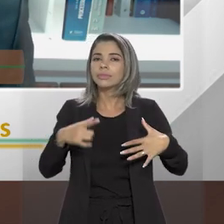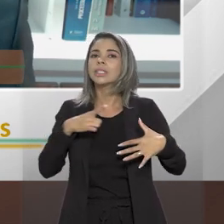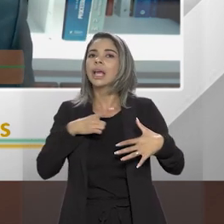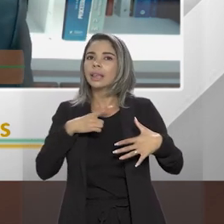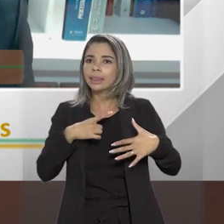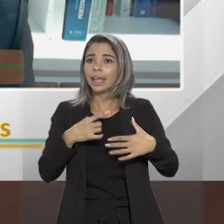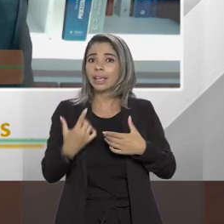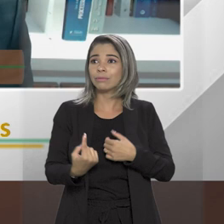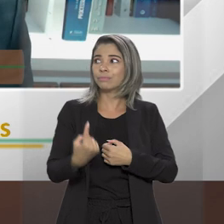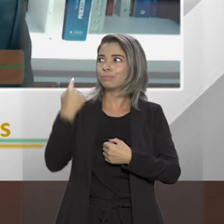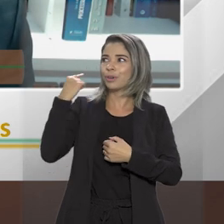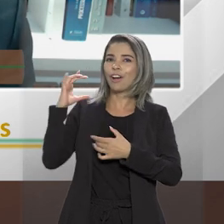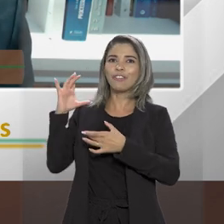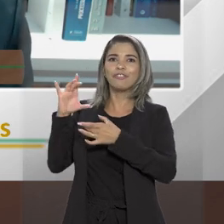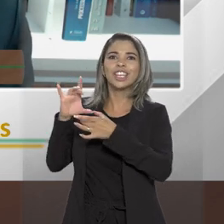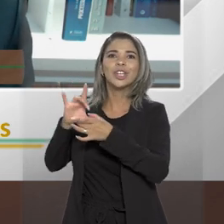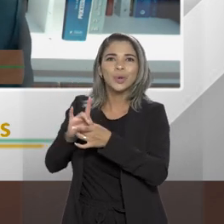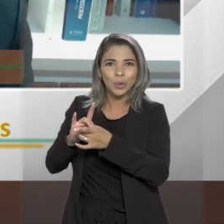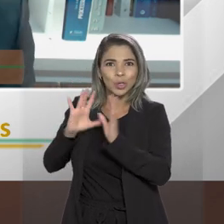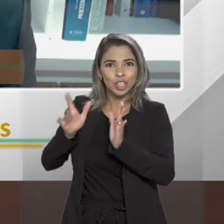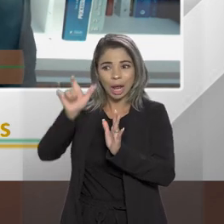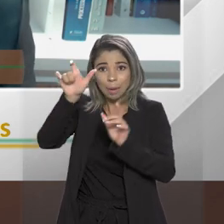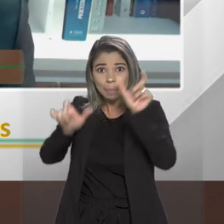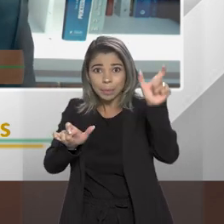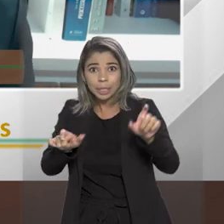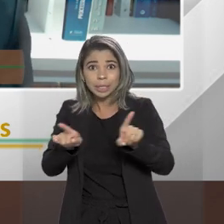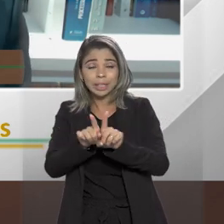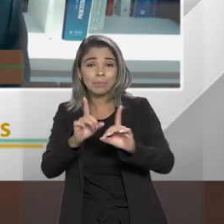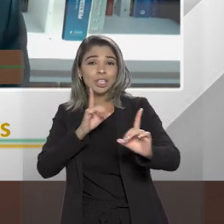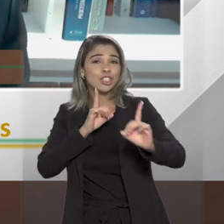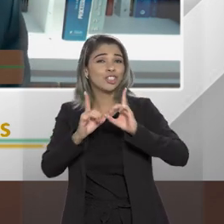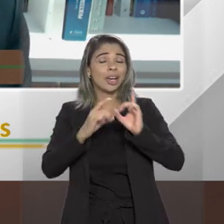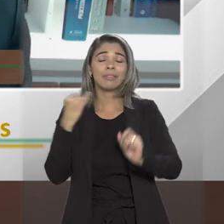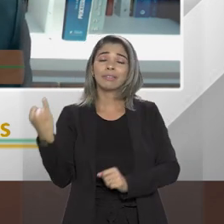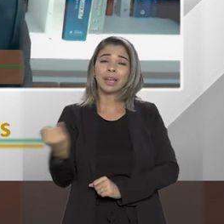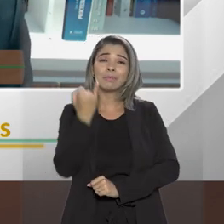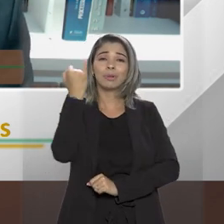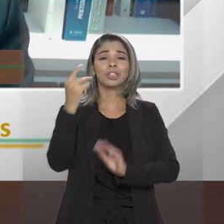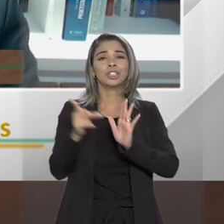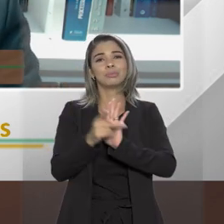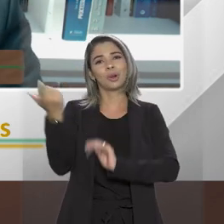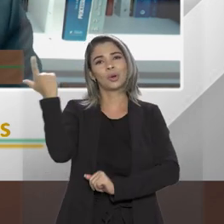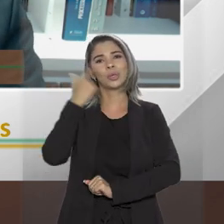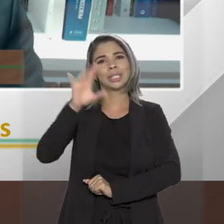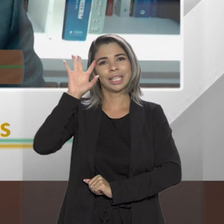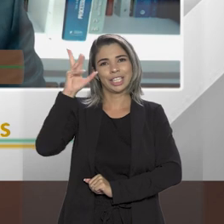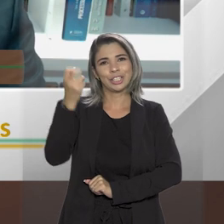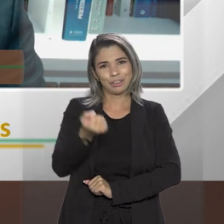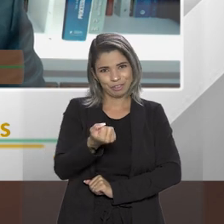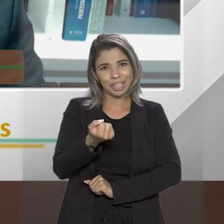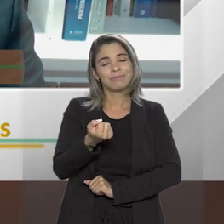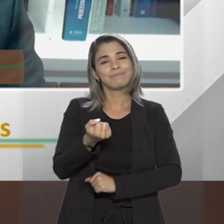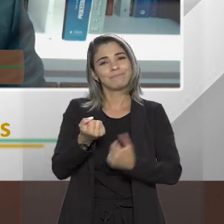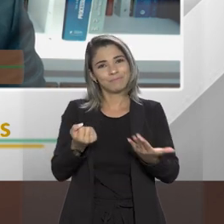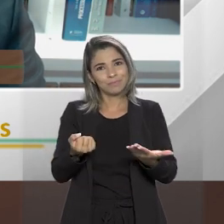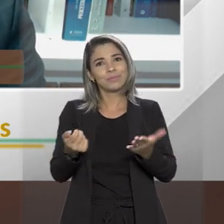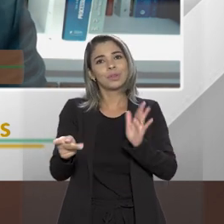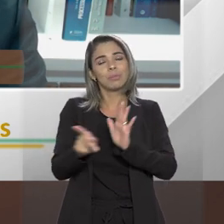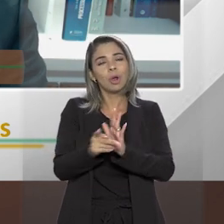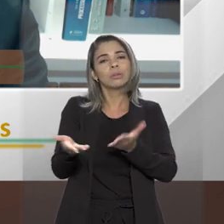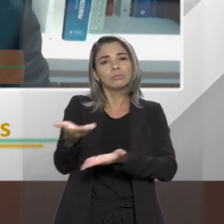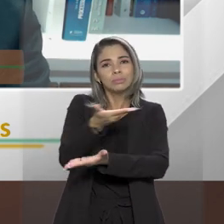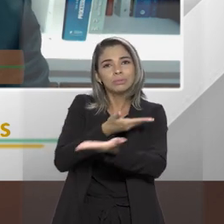pregresso entre as partes e o diálogo é essencial para que haja continuidade e o bom termo naquelas relações